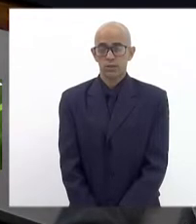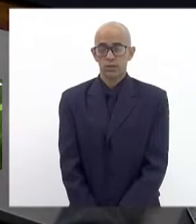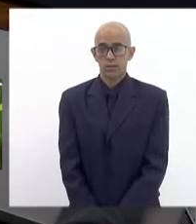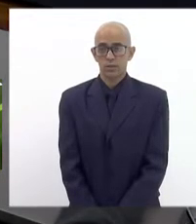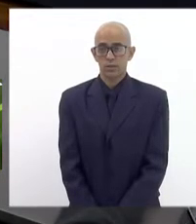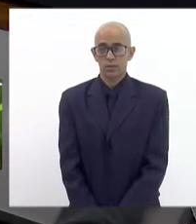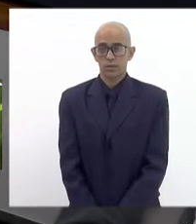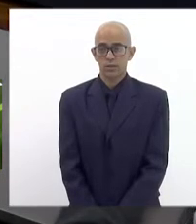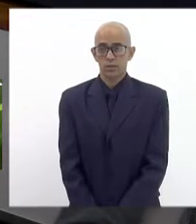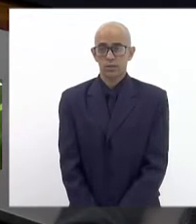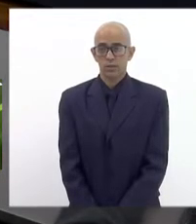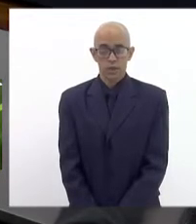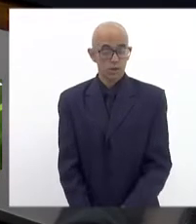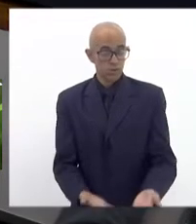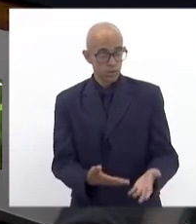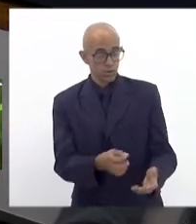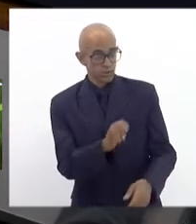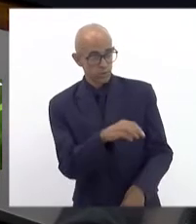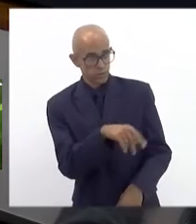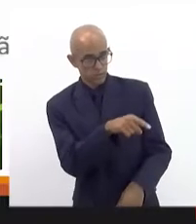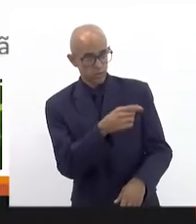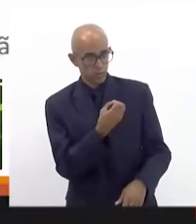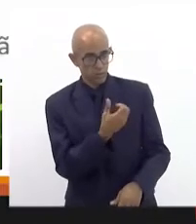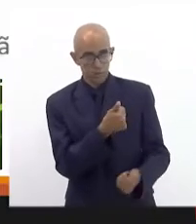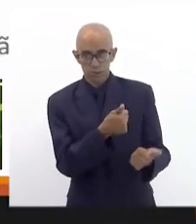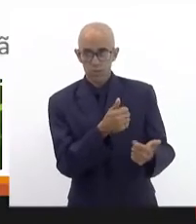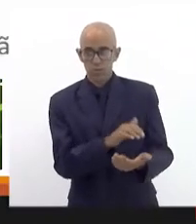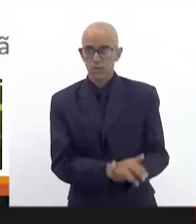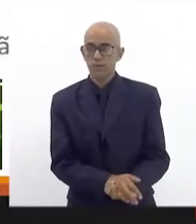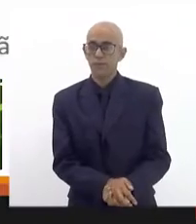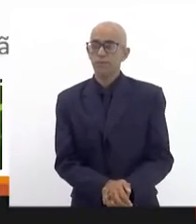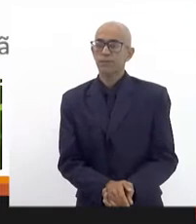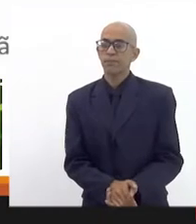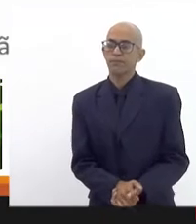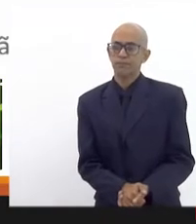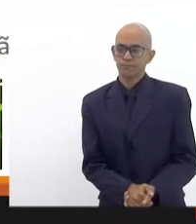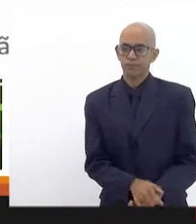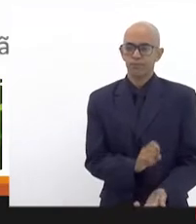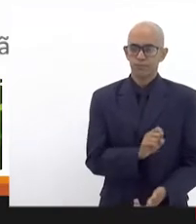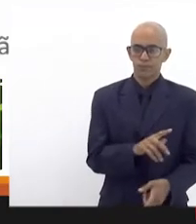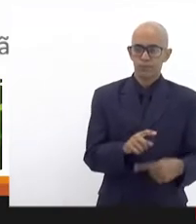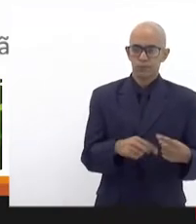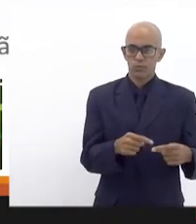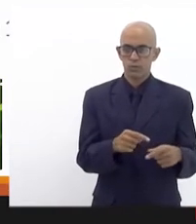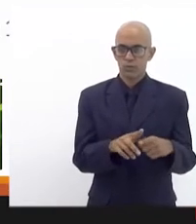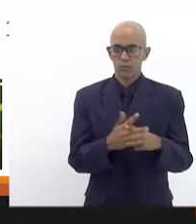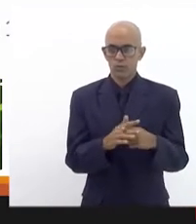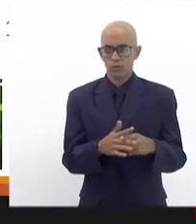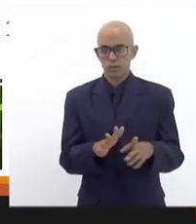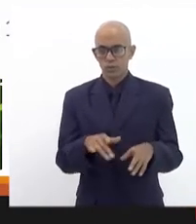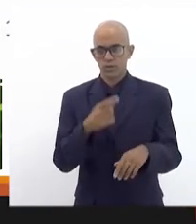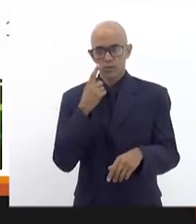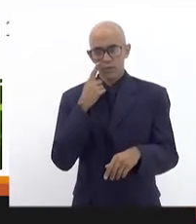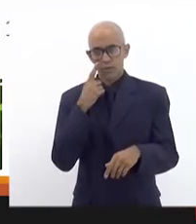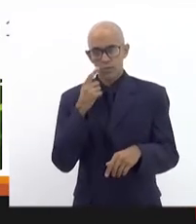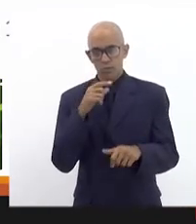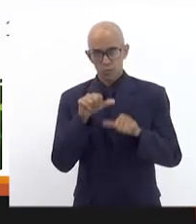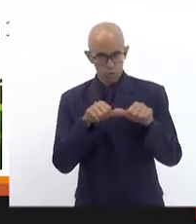igual. Agora foi. E a gente acerta. Vamos ver se eu consigo. Mudou a